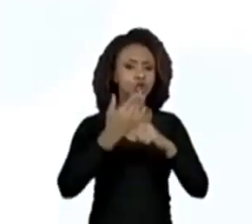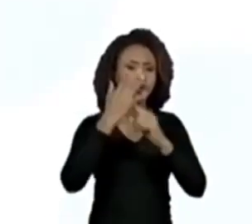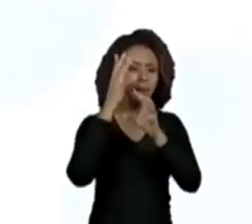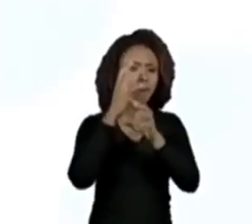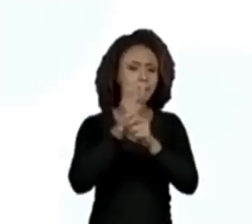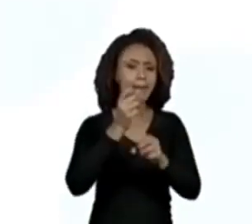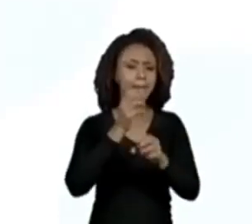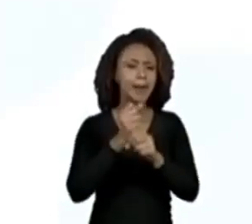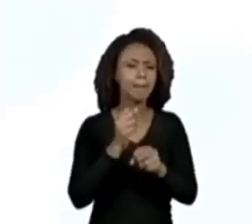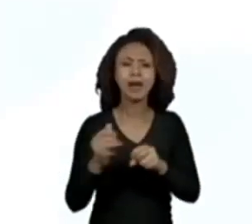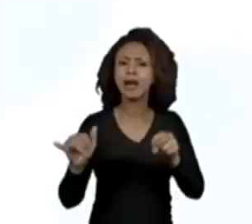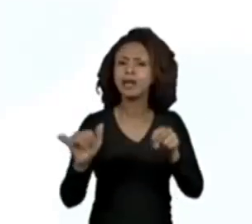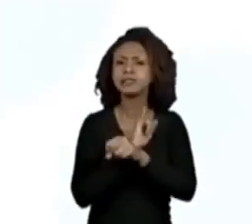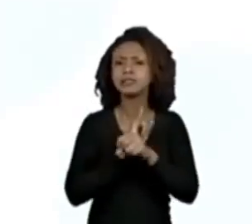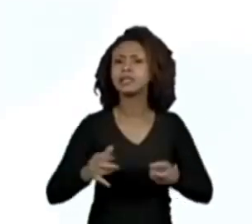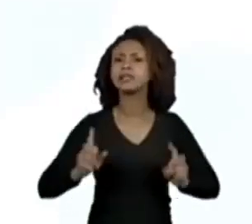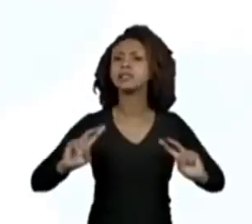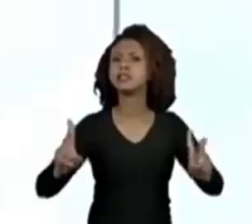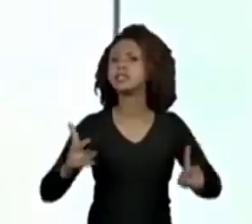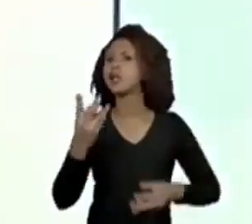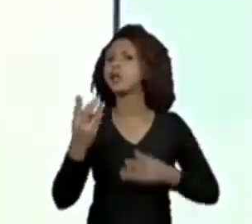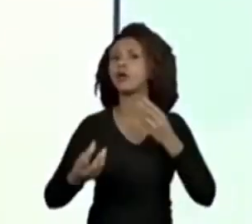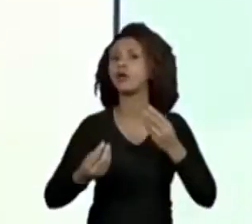a resolver esse problema?